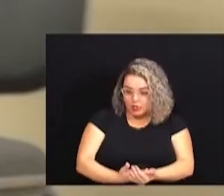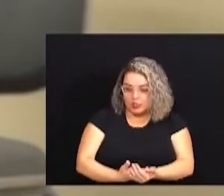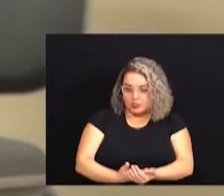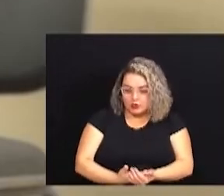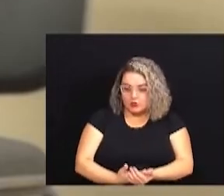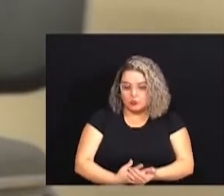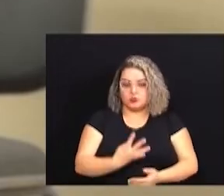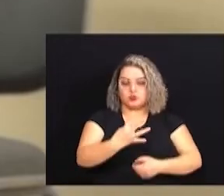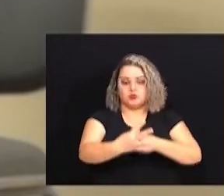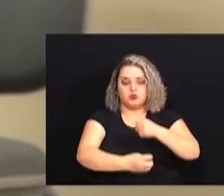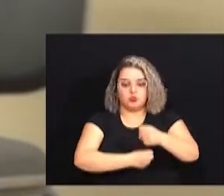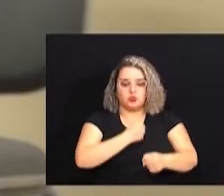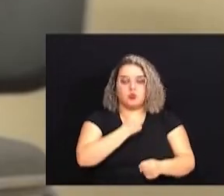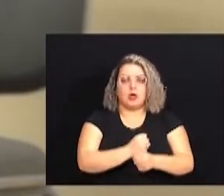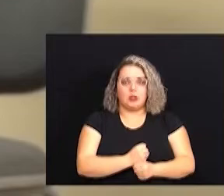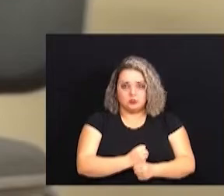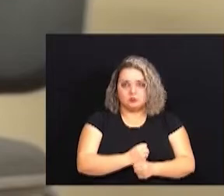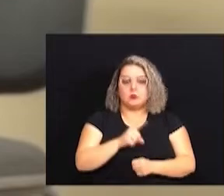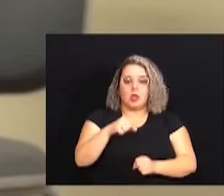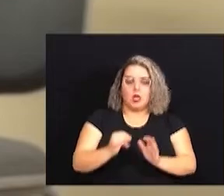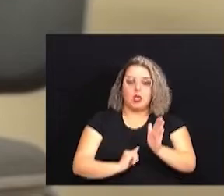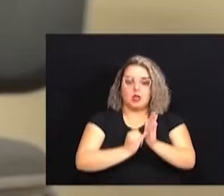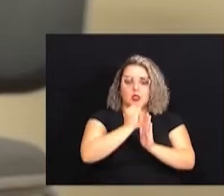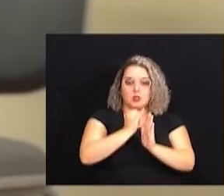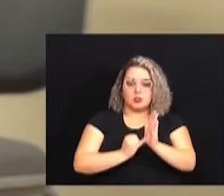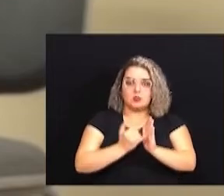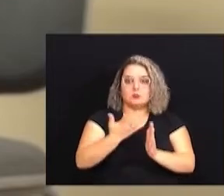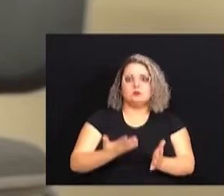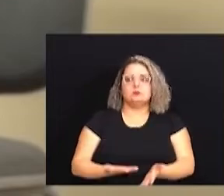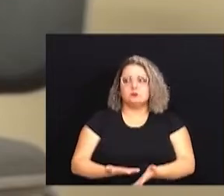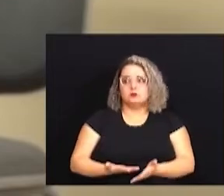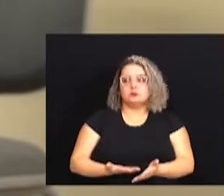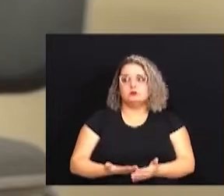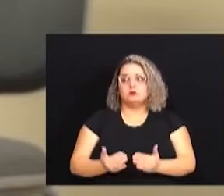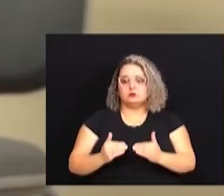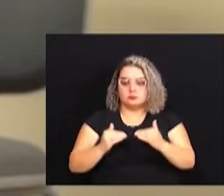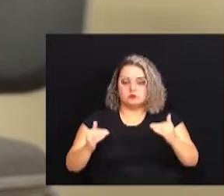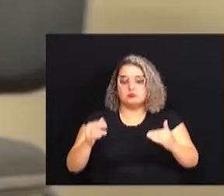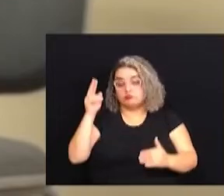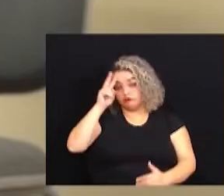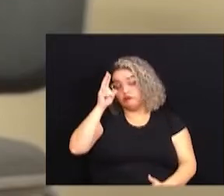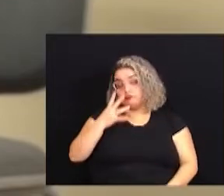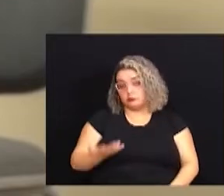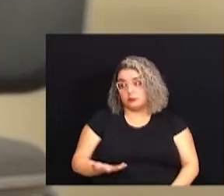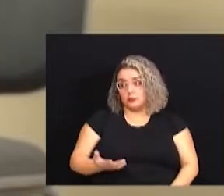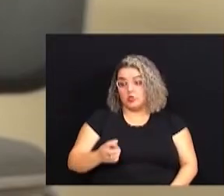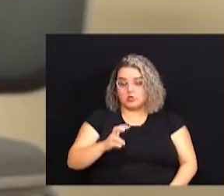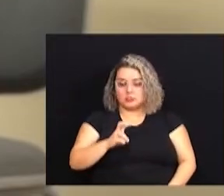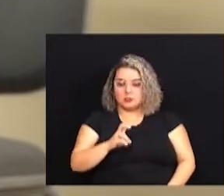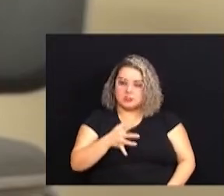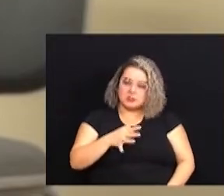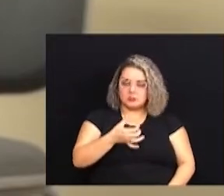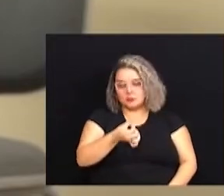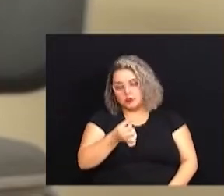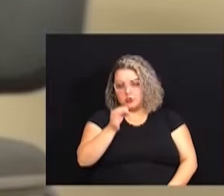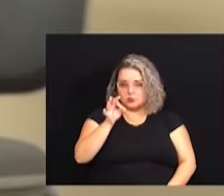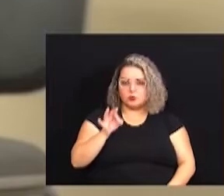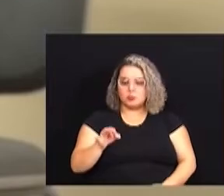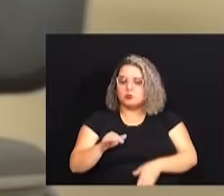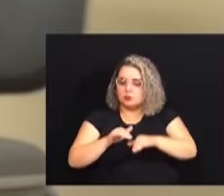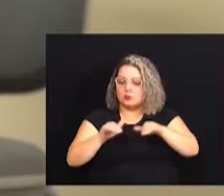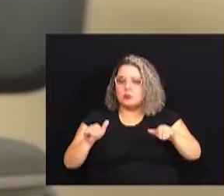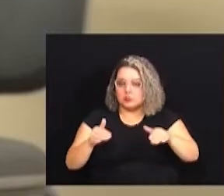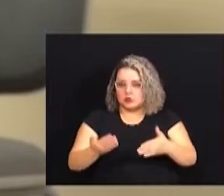eu acredito que a tendência nos próximos 4 anos é da inflação estabilizar na sua média histórica entre